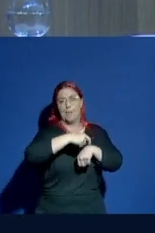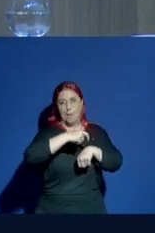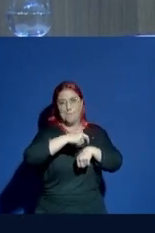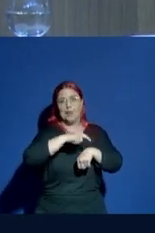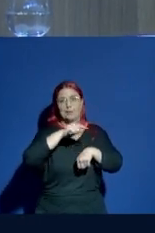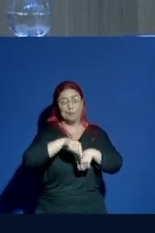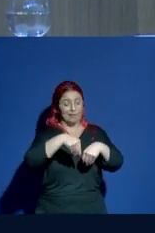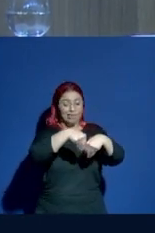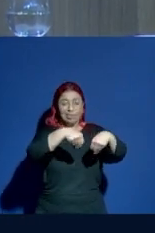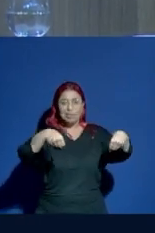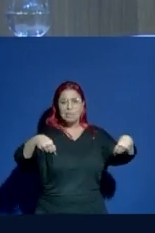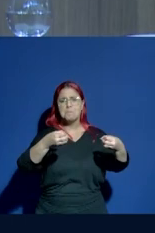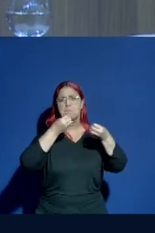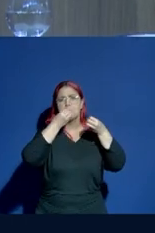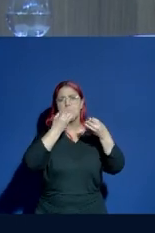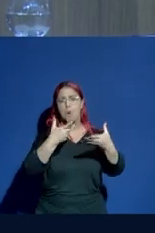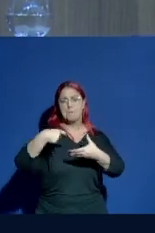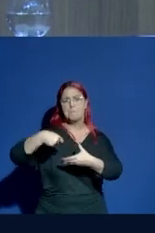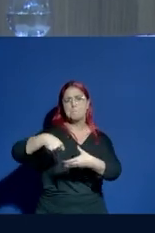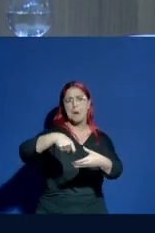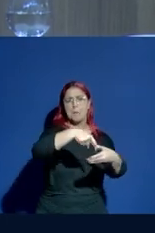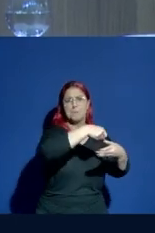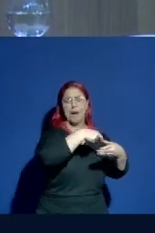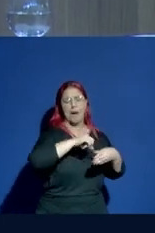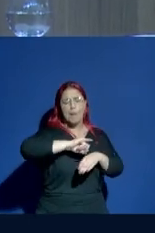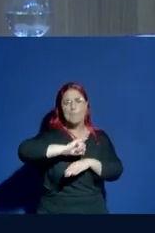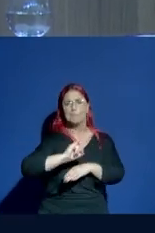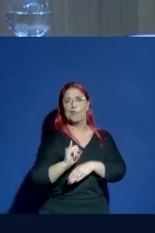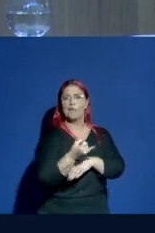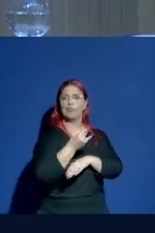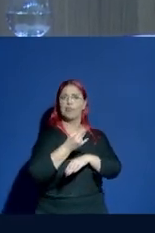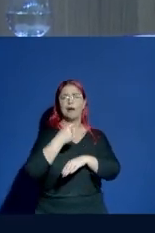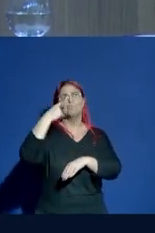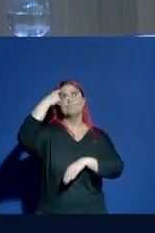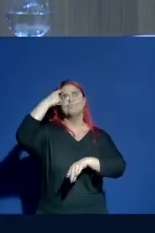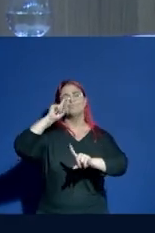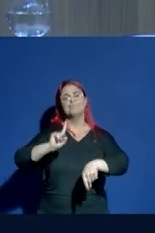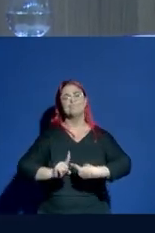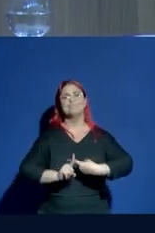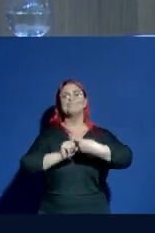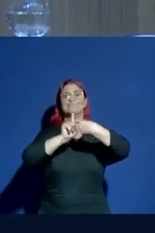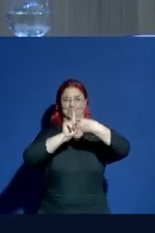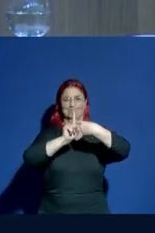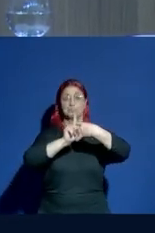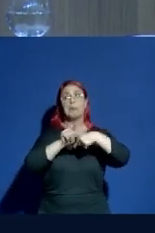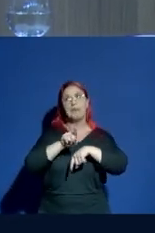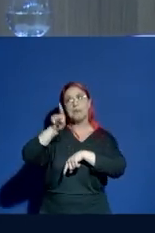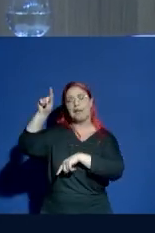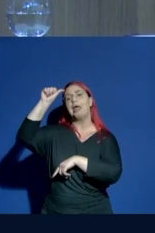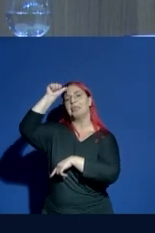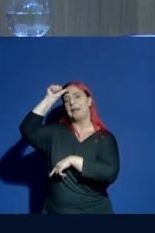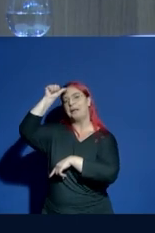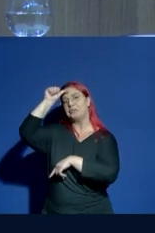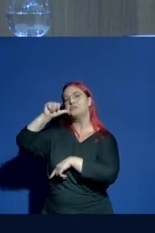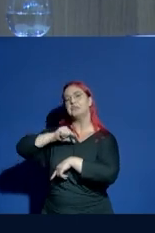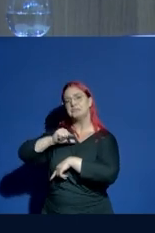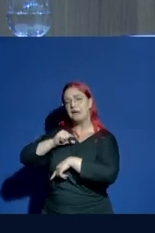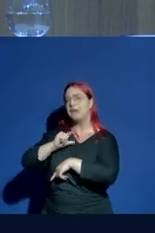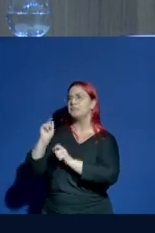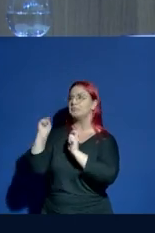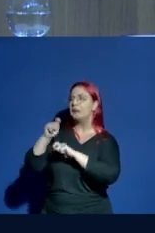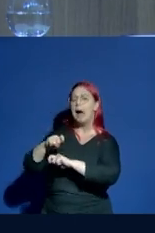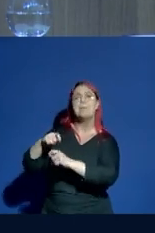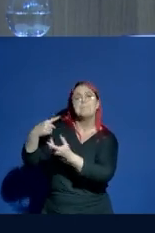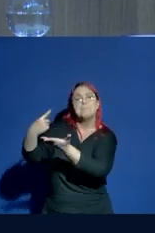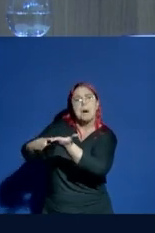de solo fértil o momento é de acreditar um momento de otimismo e lá tivemos a oportunidade de fazer uma ampla